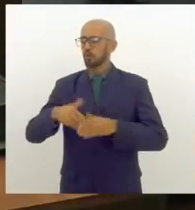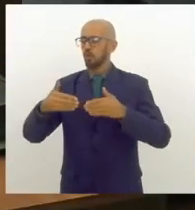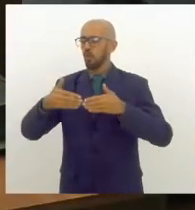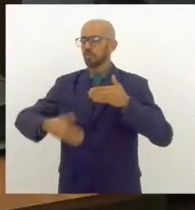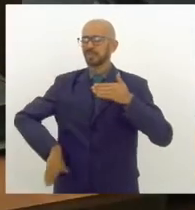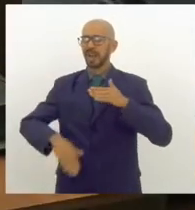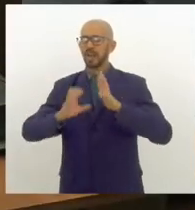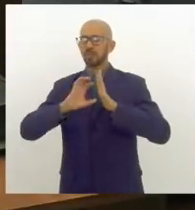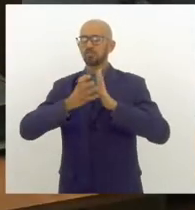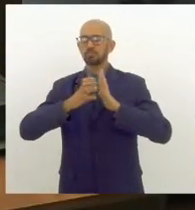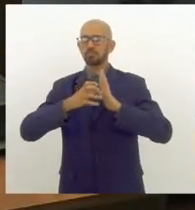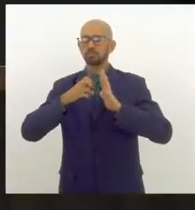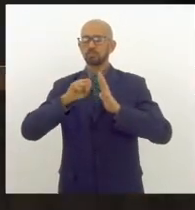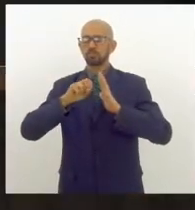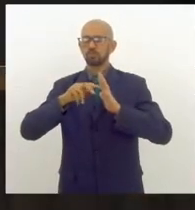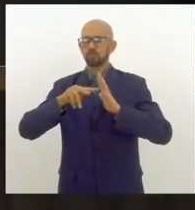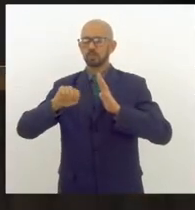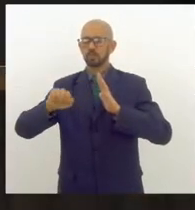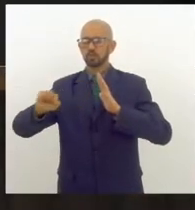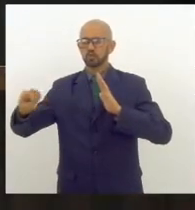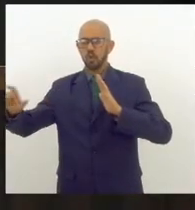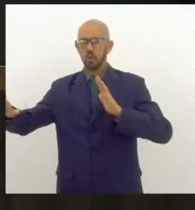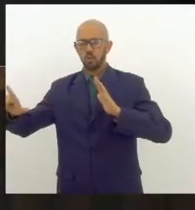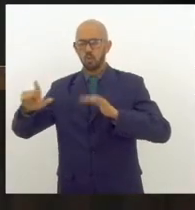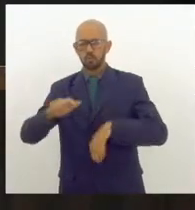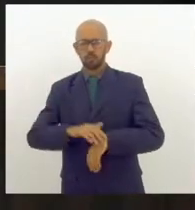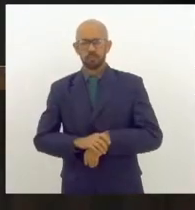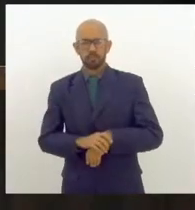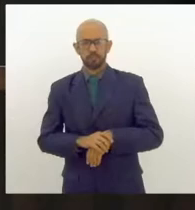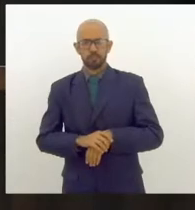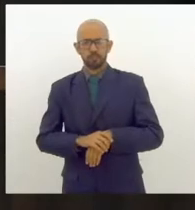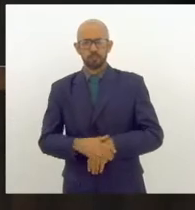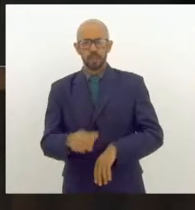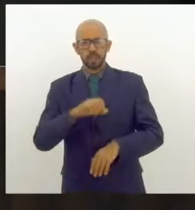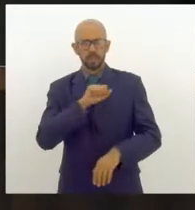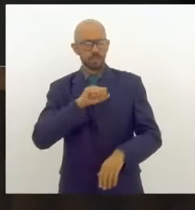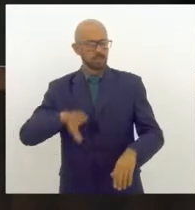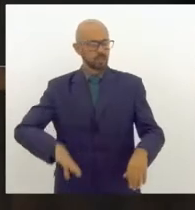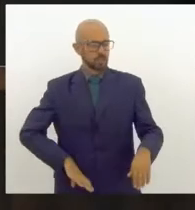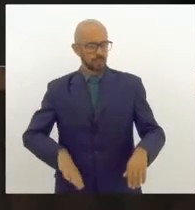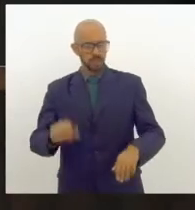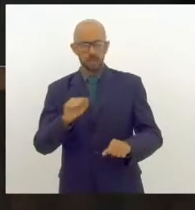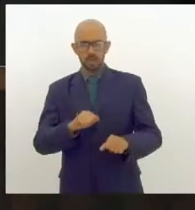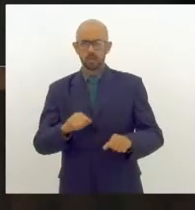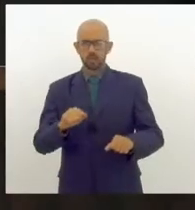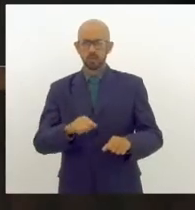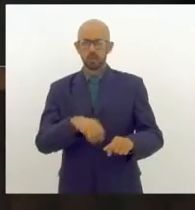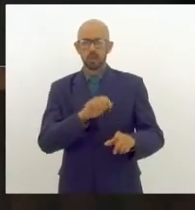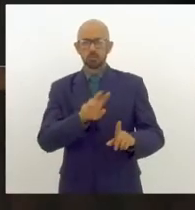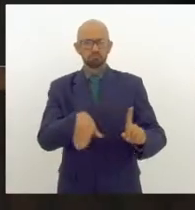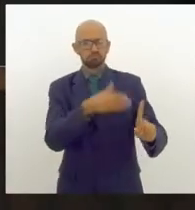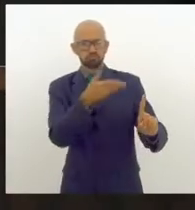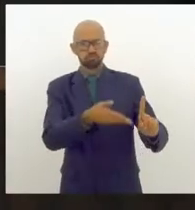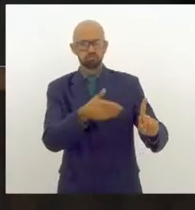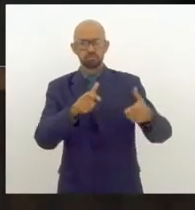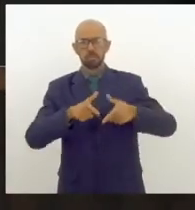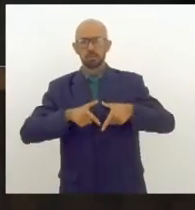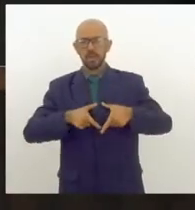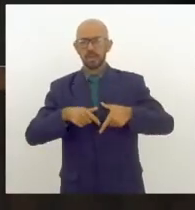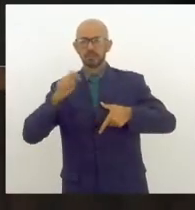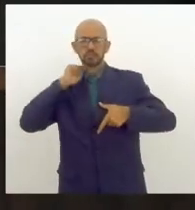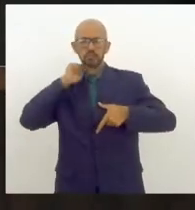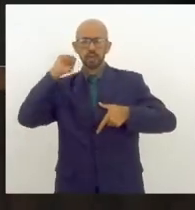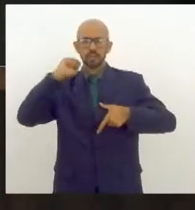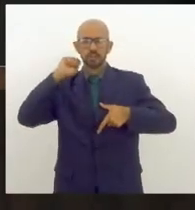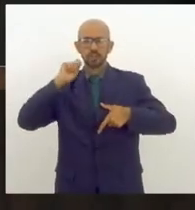senhor presidente. Projeto obrigado. De resolução 1371 de 22, de autoria do deputado André Ceciliano. Concede medalha Tiradentes, respectivo diploma ao Instituto de Pesquisa